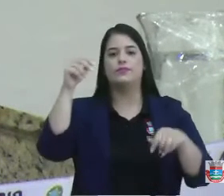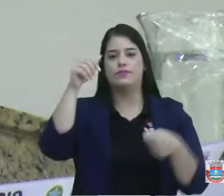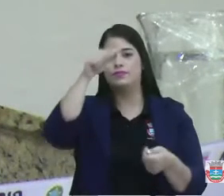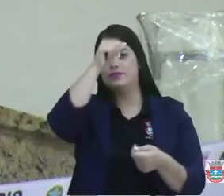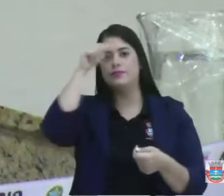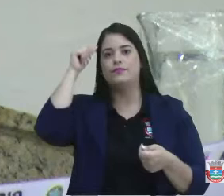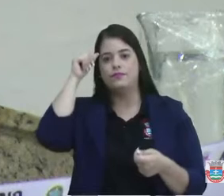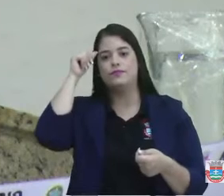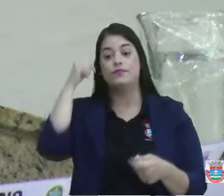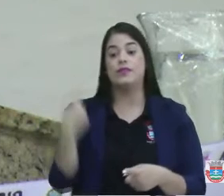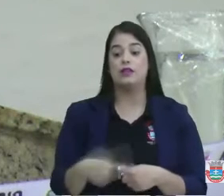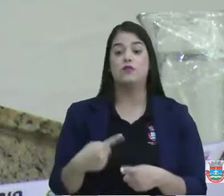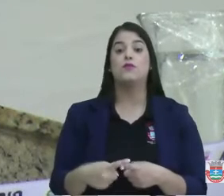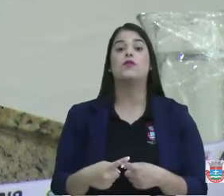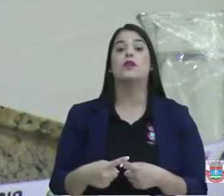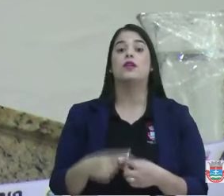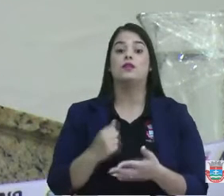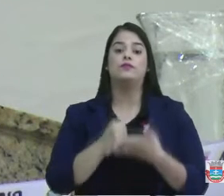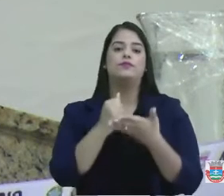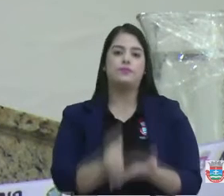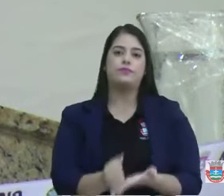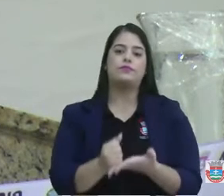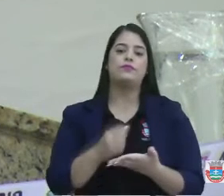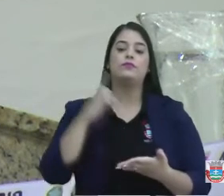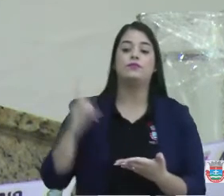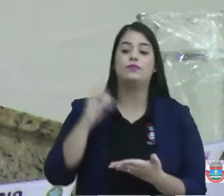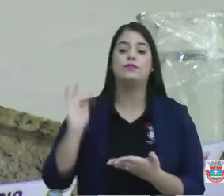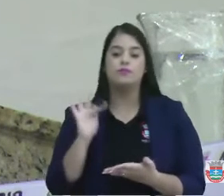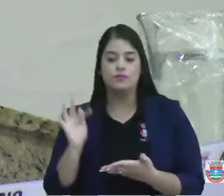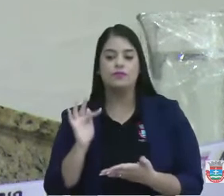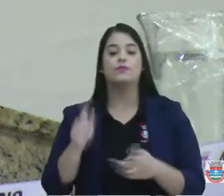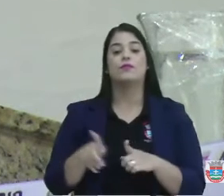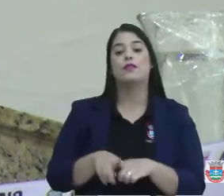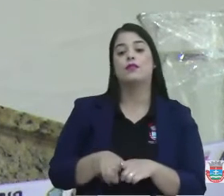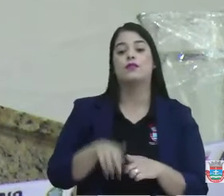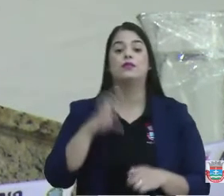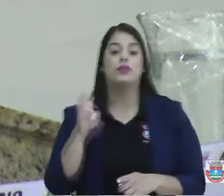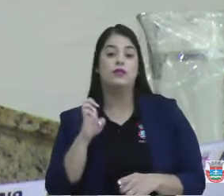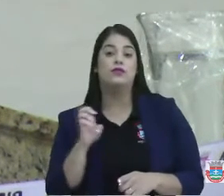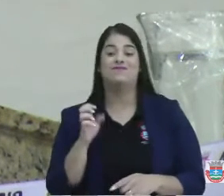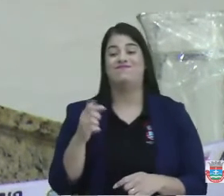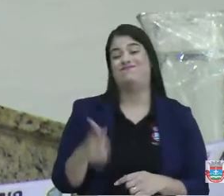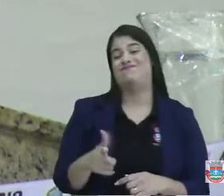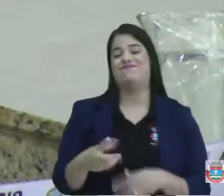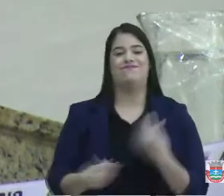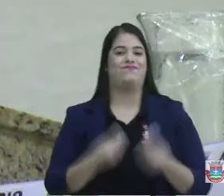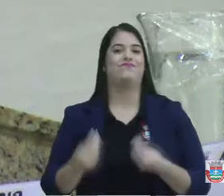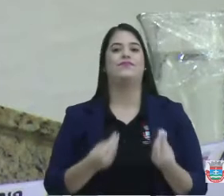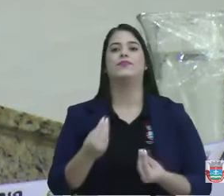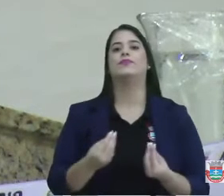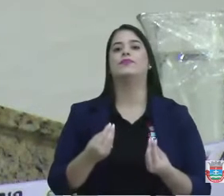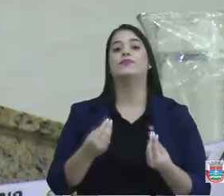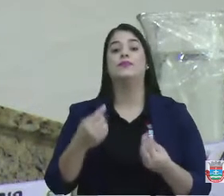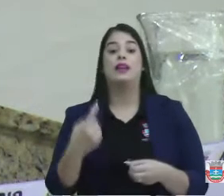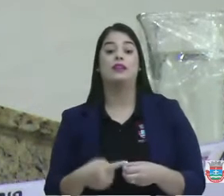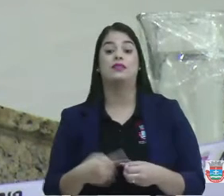batité Porque sem um apoio e o deputado federal e estadual não tem como a cidade fazer um bom trabalho